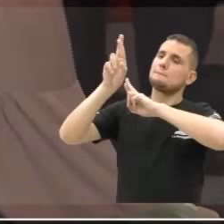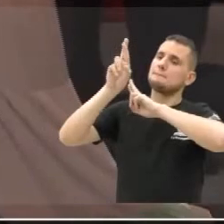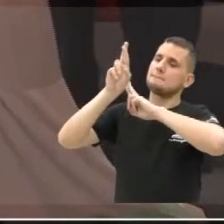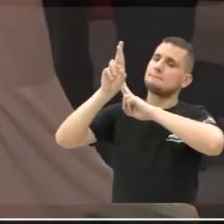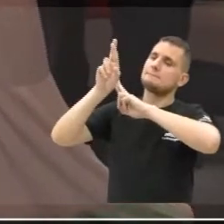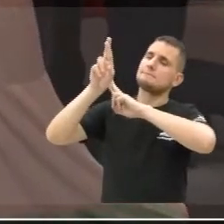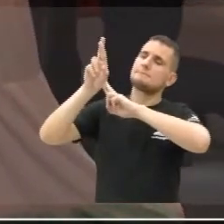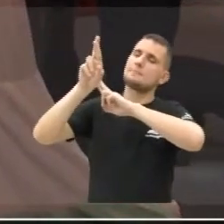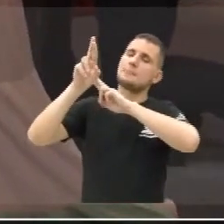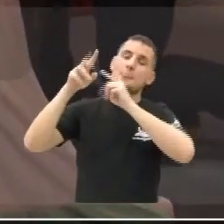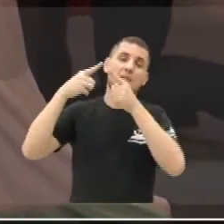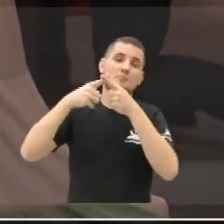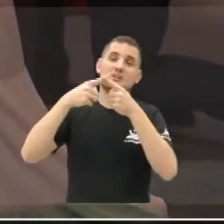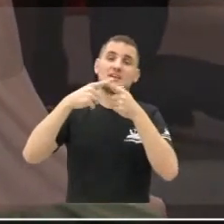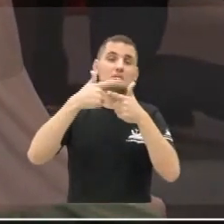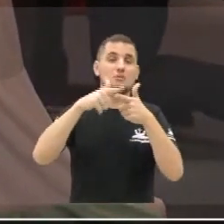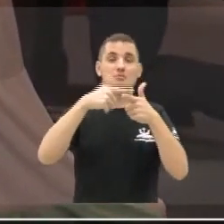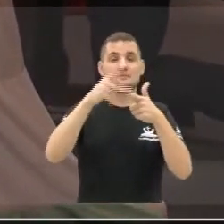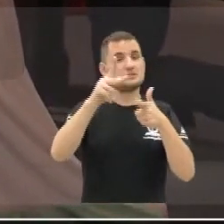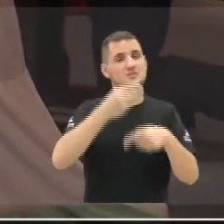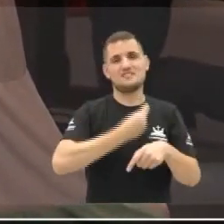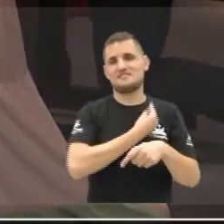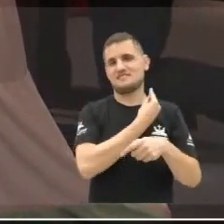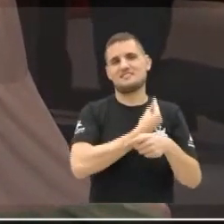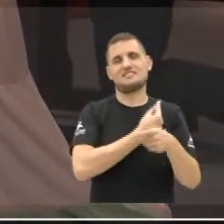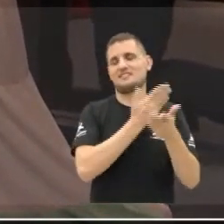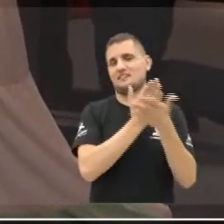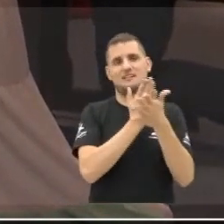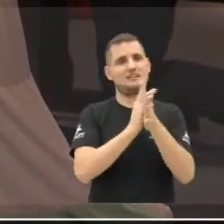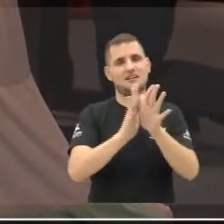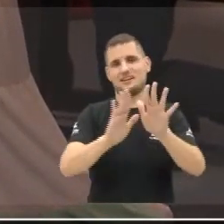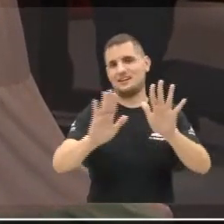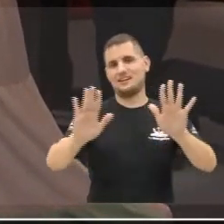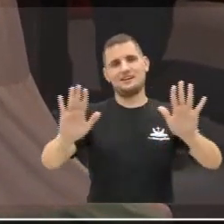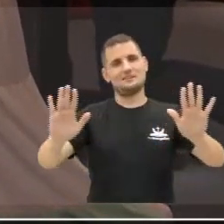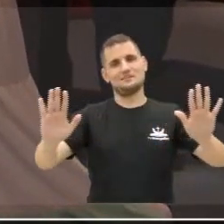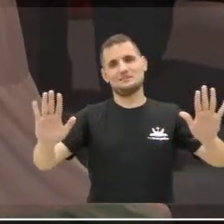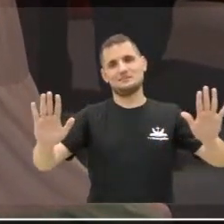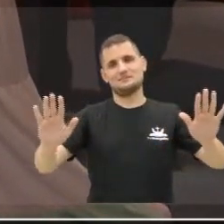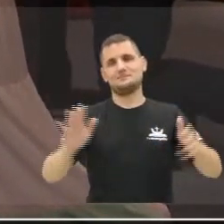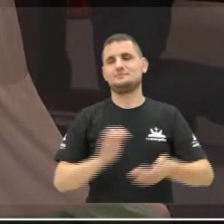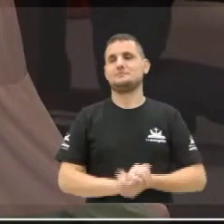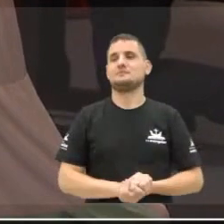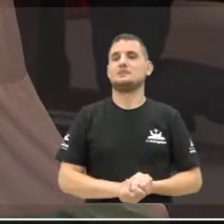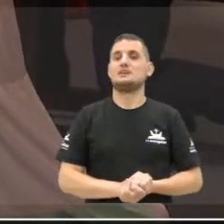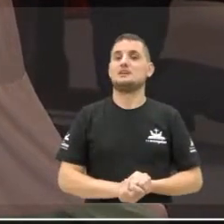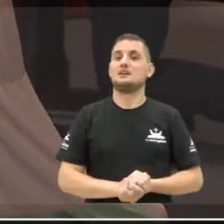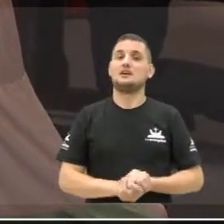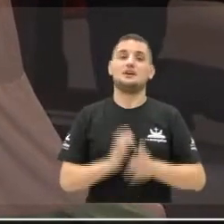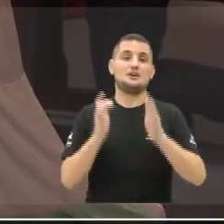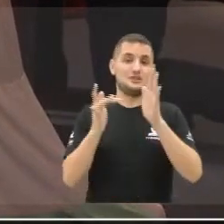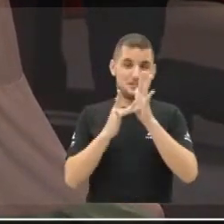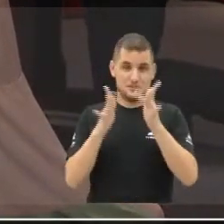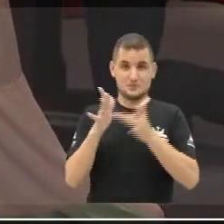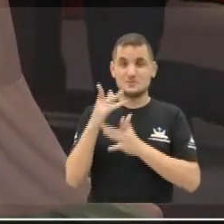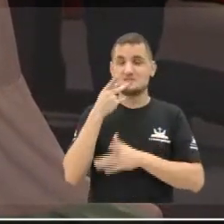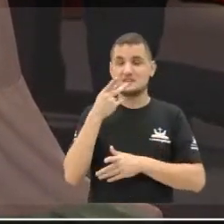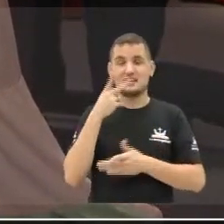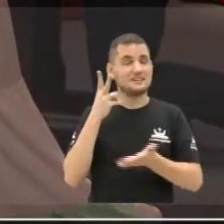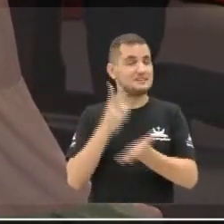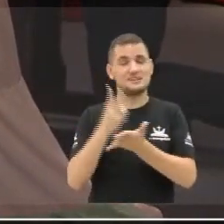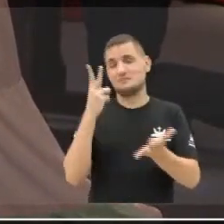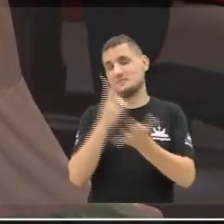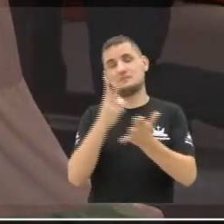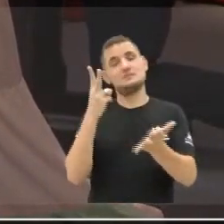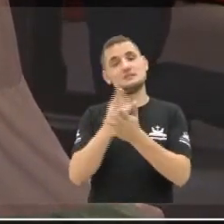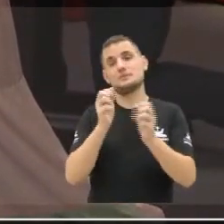E a tempestade vai acalmar. Eis que estarei convosco todos os